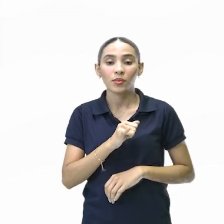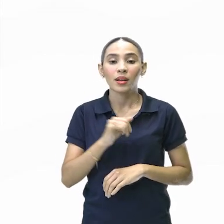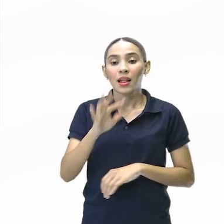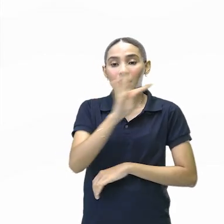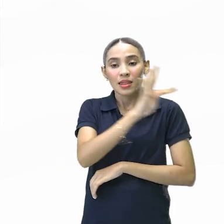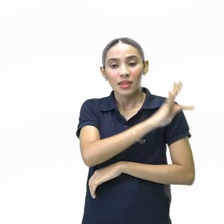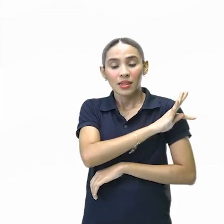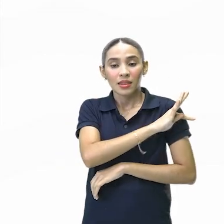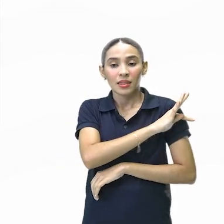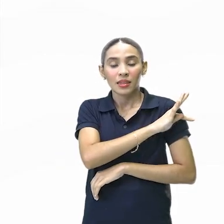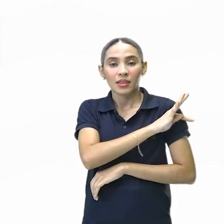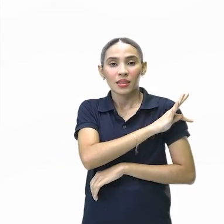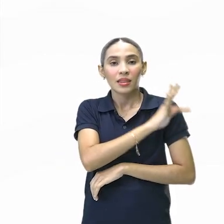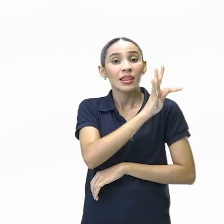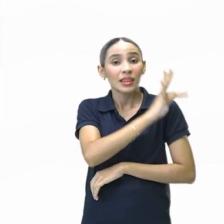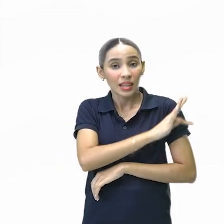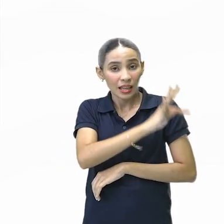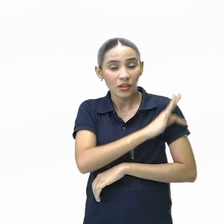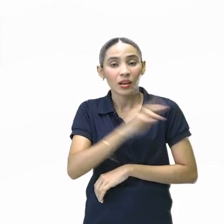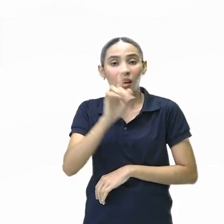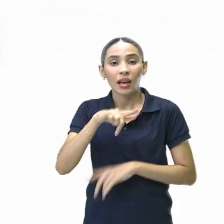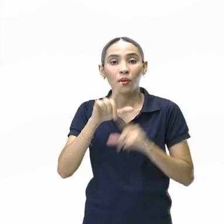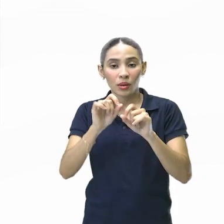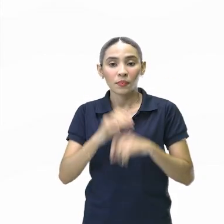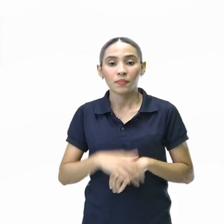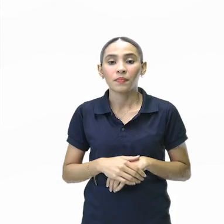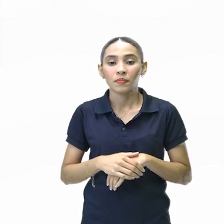tecnologia, né, bem prático,